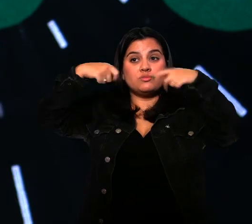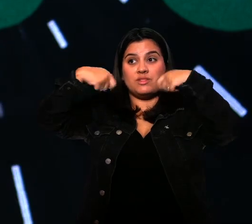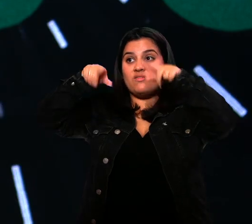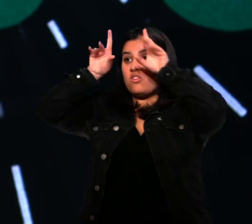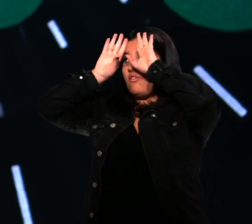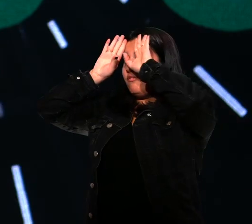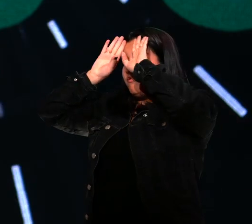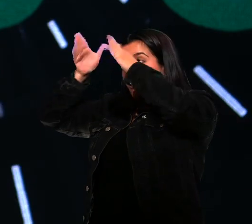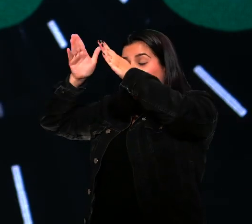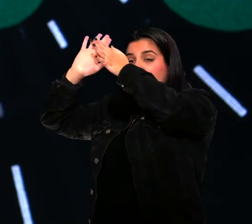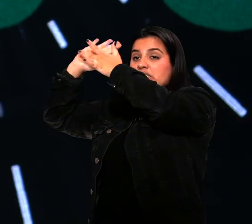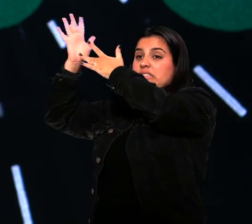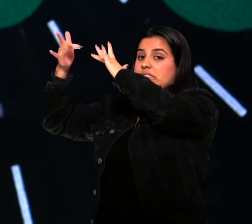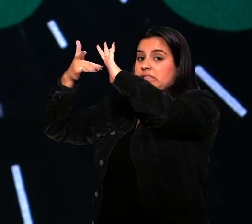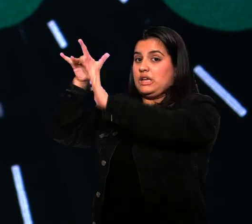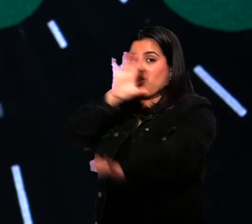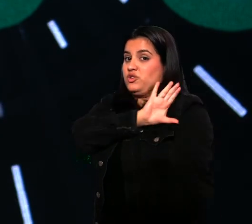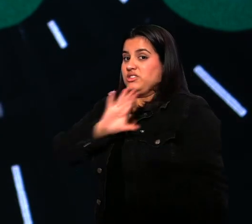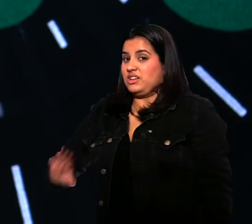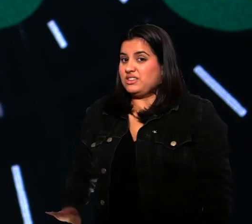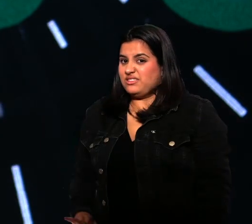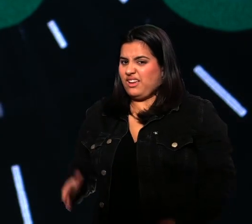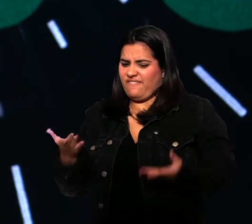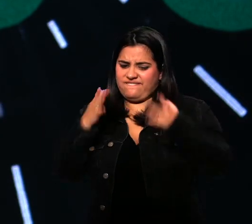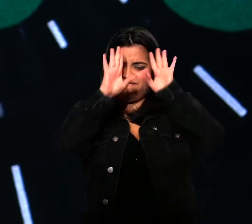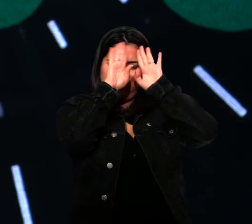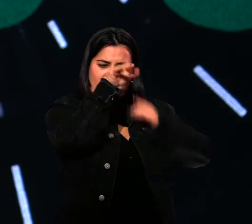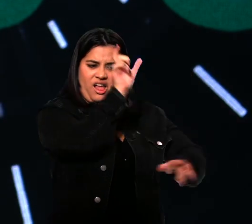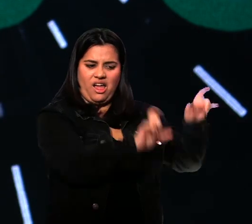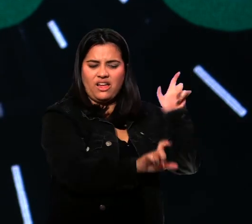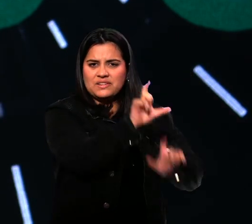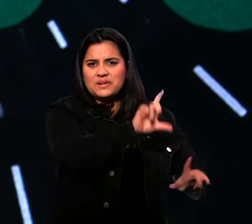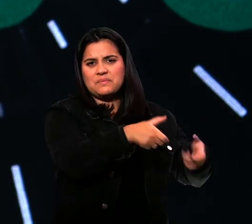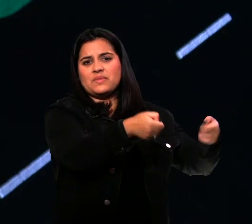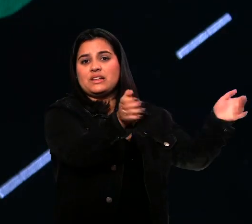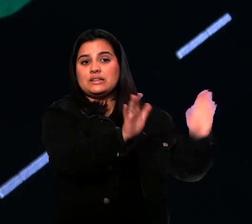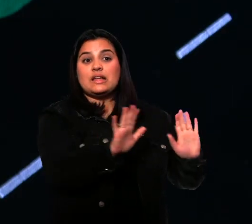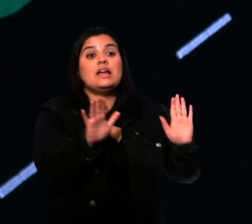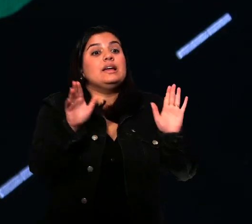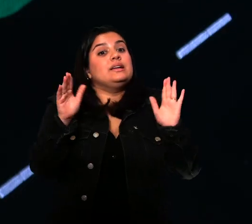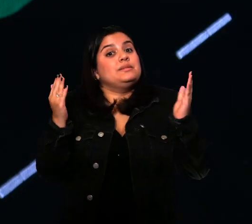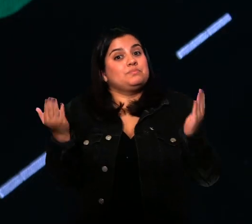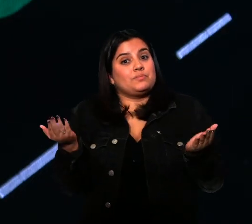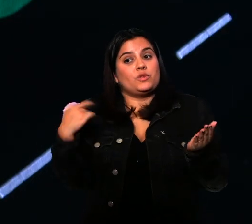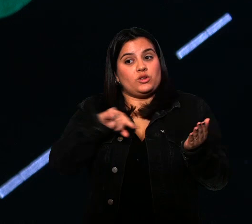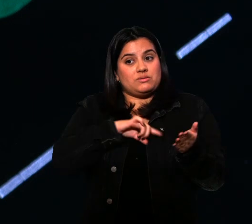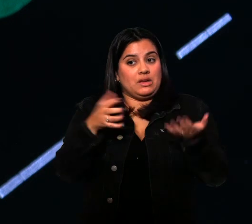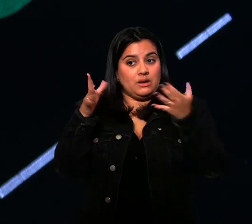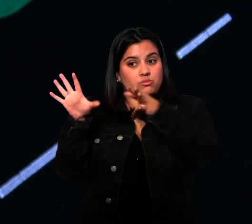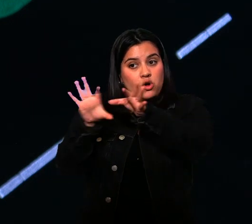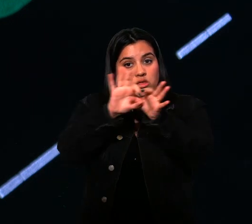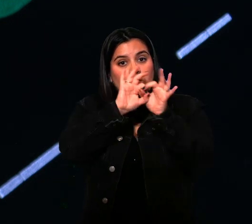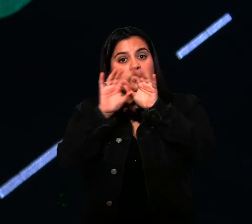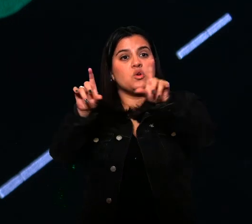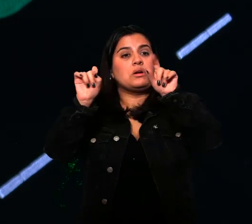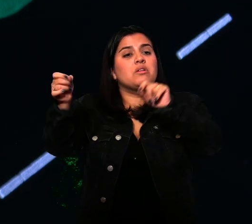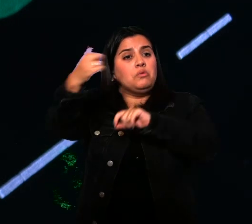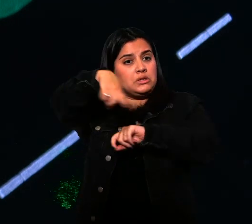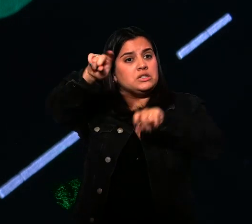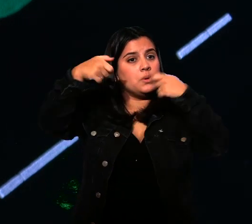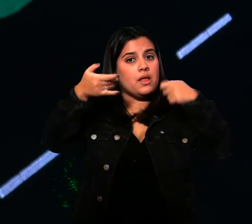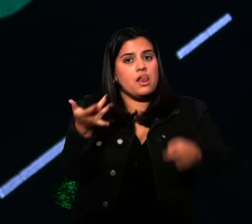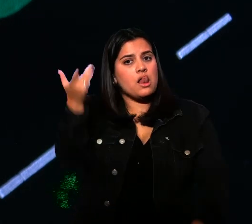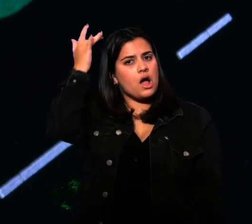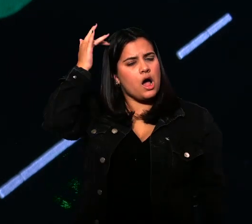possa viver essa unidade, está na hora de a gente crescer. Está na hora de você amadurecer, está na hora de você não ficar mais cheio de dedos ou de mimimis, porque